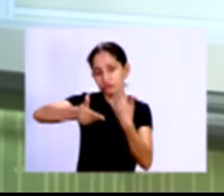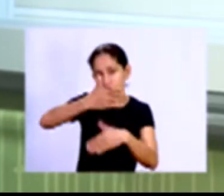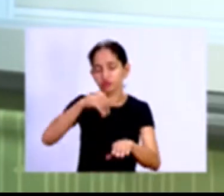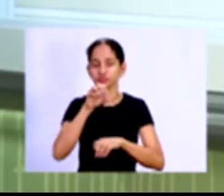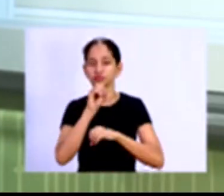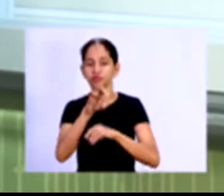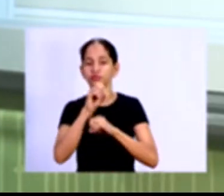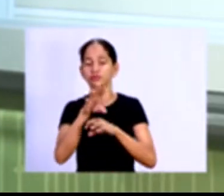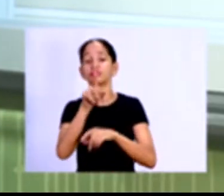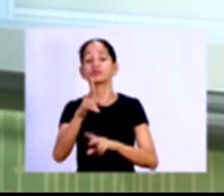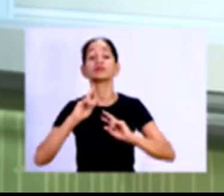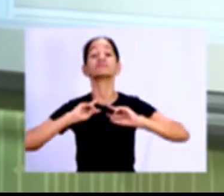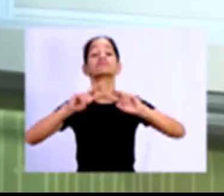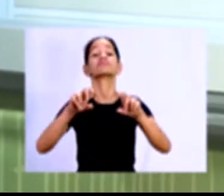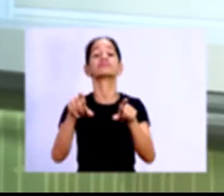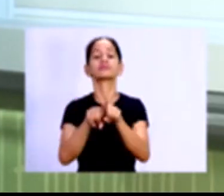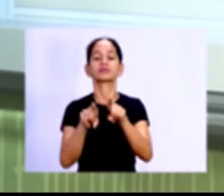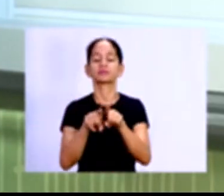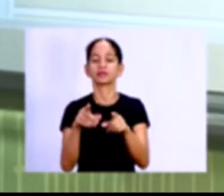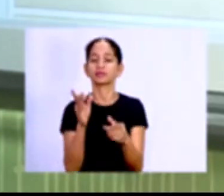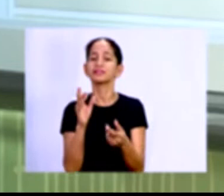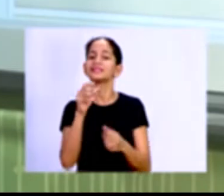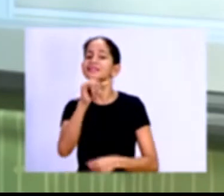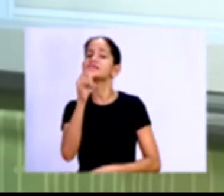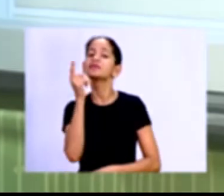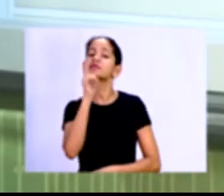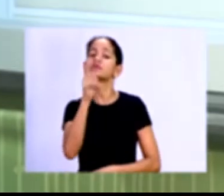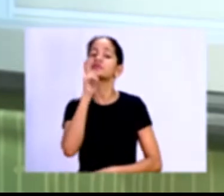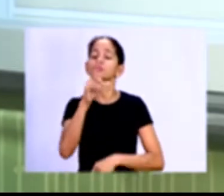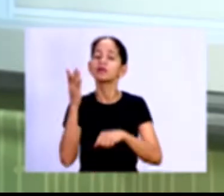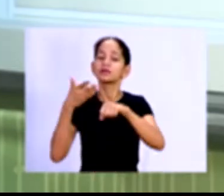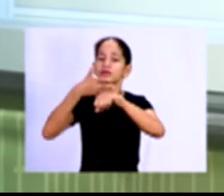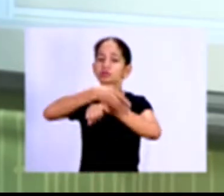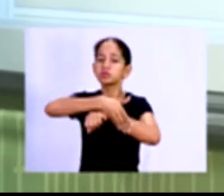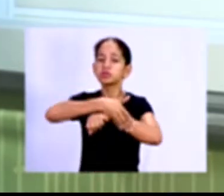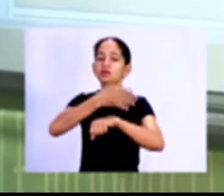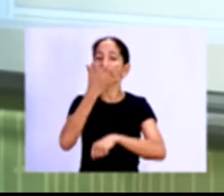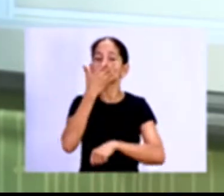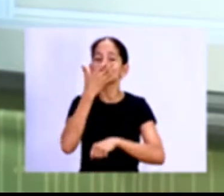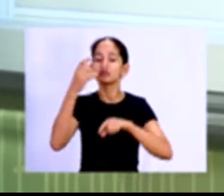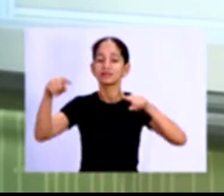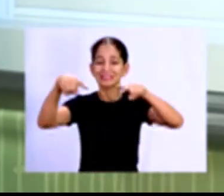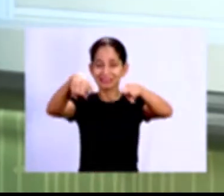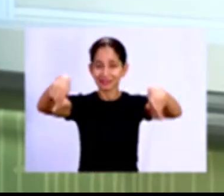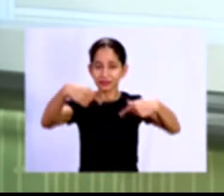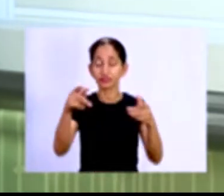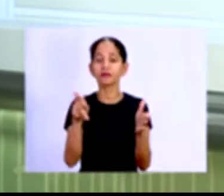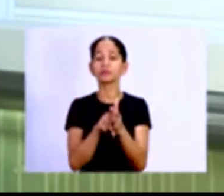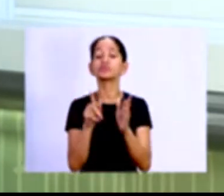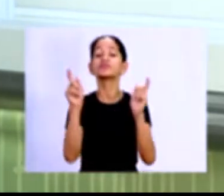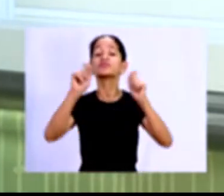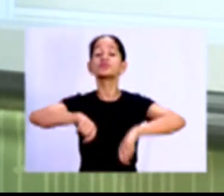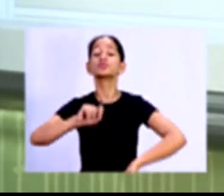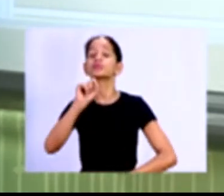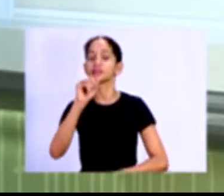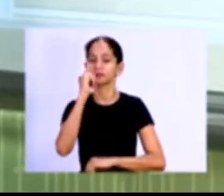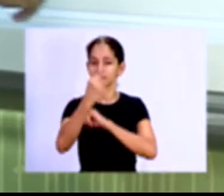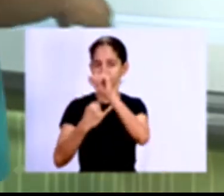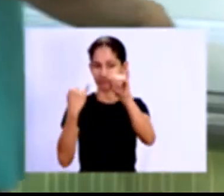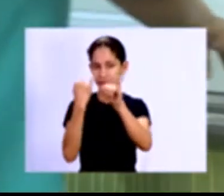nós só conseguimos ter esse acesso a essa sala de aula virtual por meio da internet, que é o que nós vamos ver